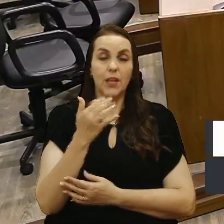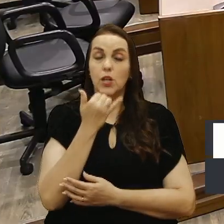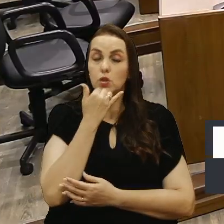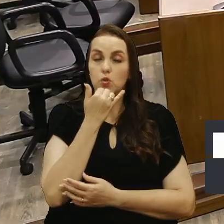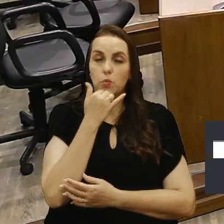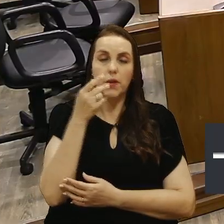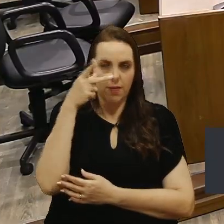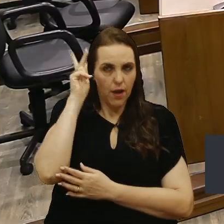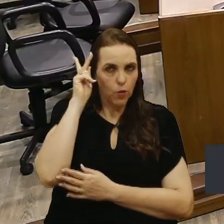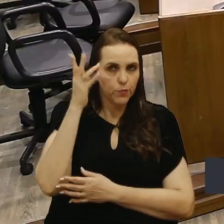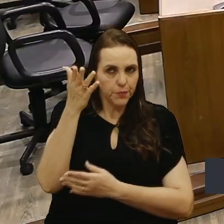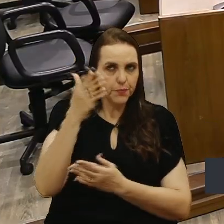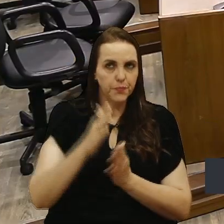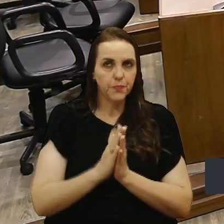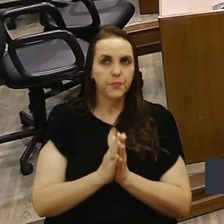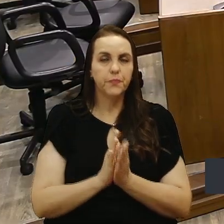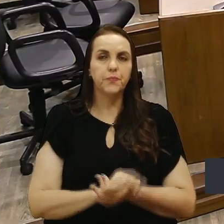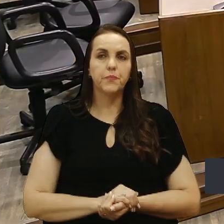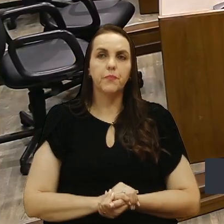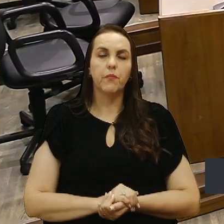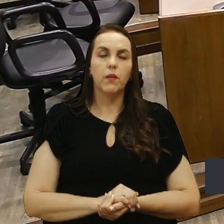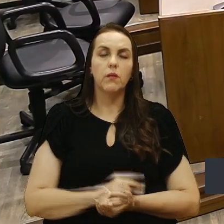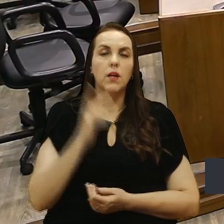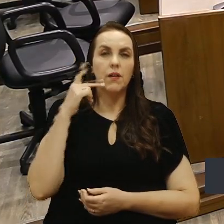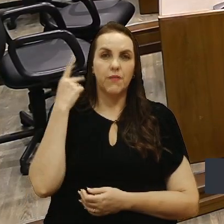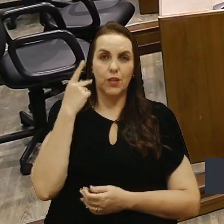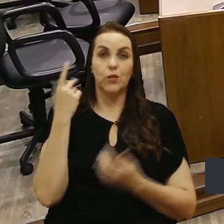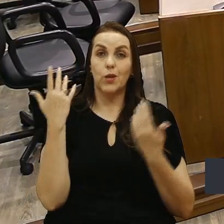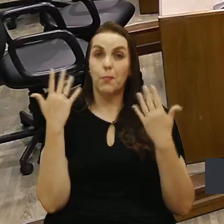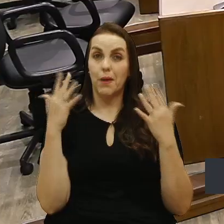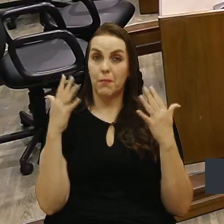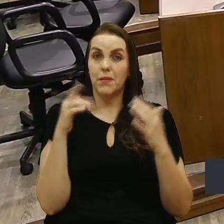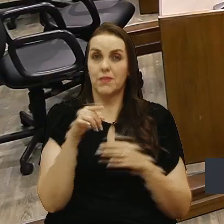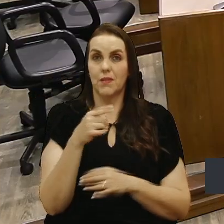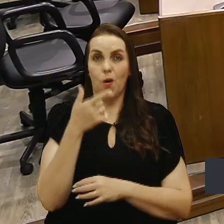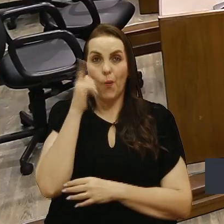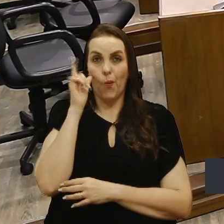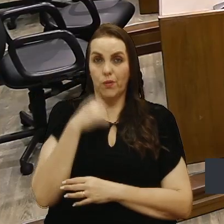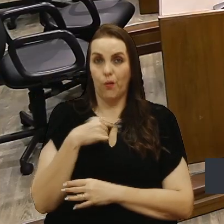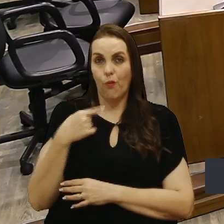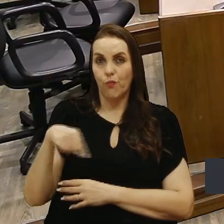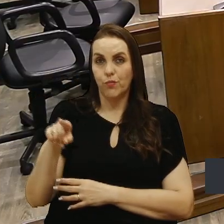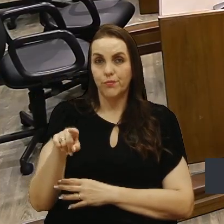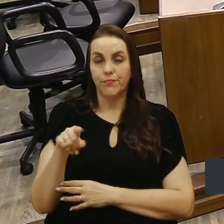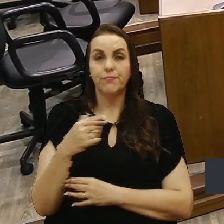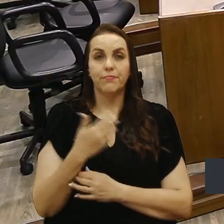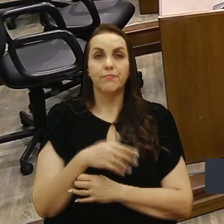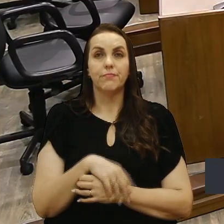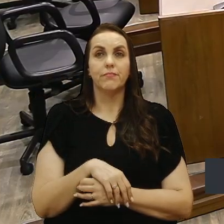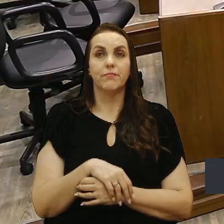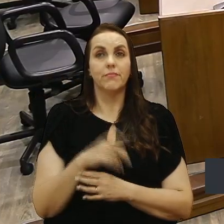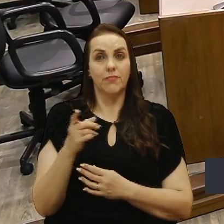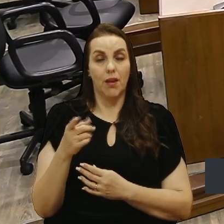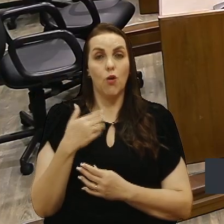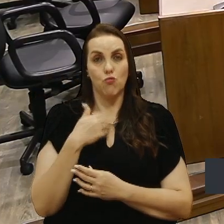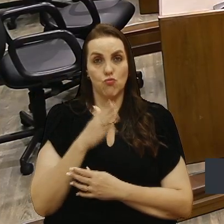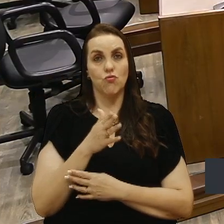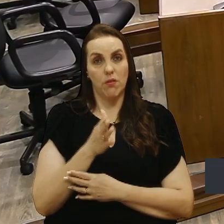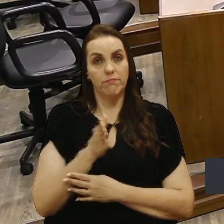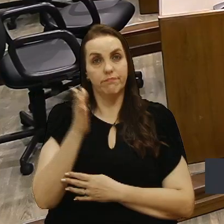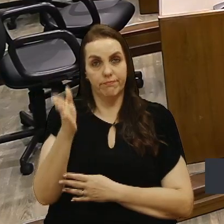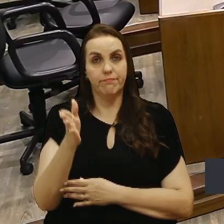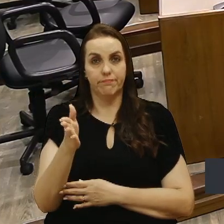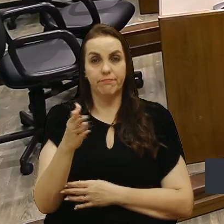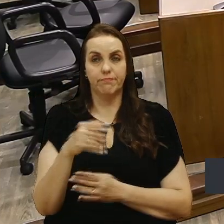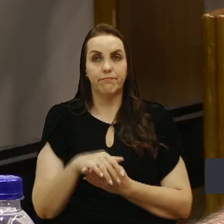por gentileza. Vereador, parabenizar, eu estive lá ontem, parabenizar o senhor quando estava na secretaria. Eu estive lá ontem, já tinha ido lá um tempo atrás,